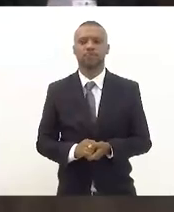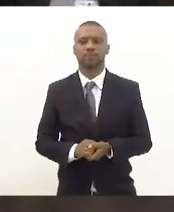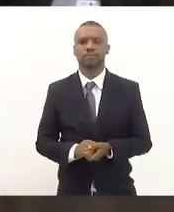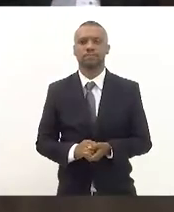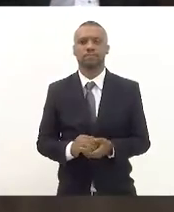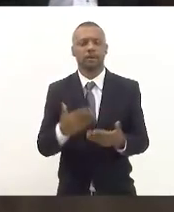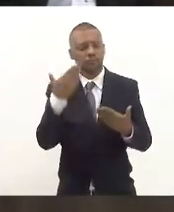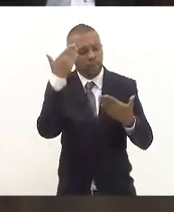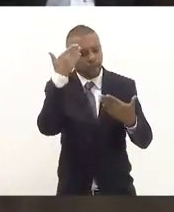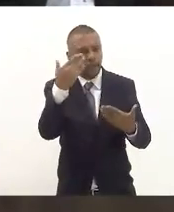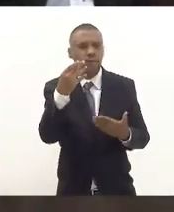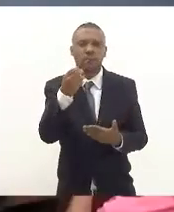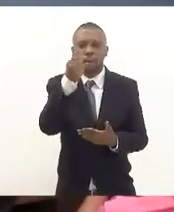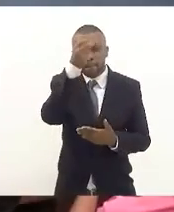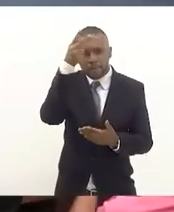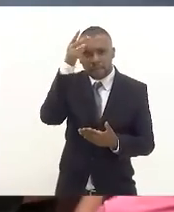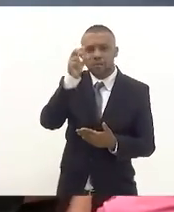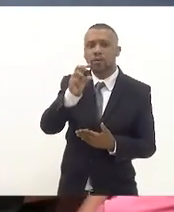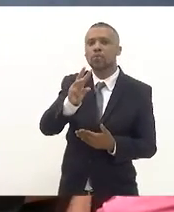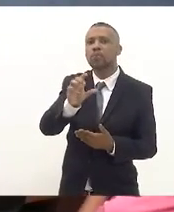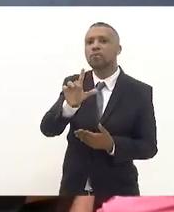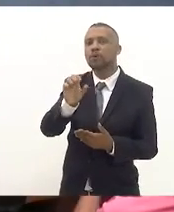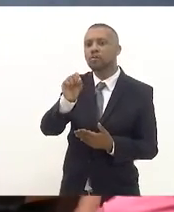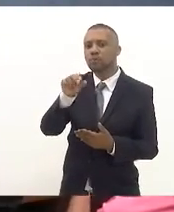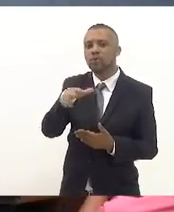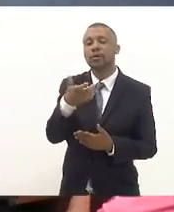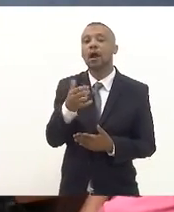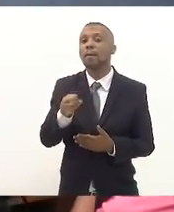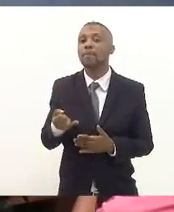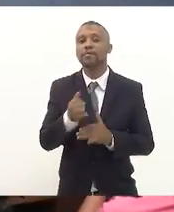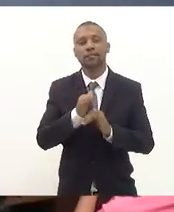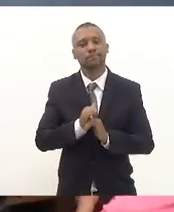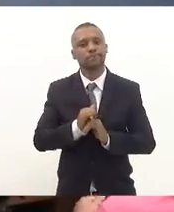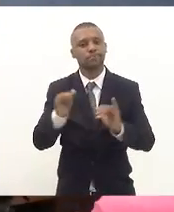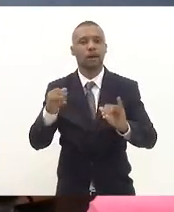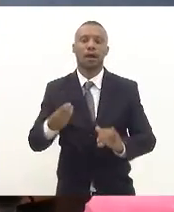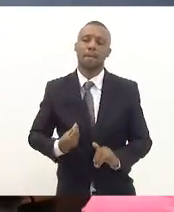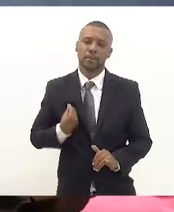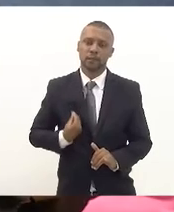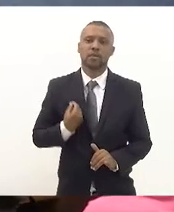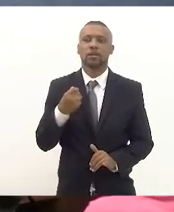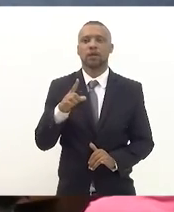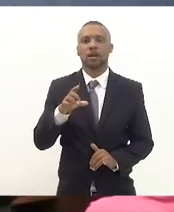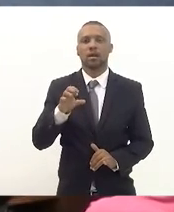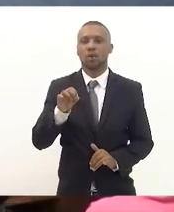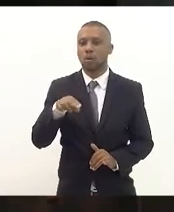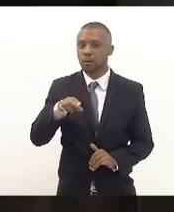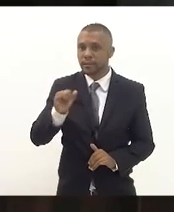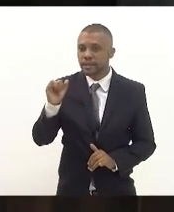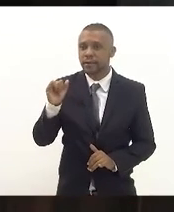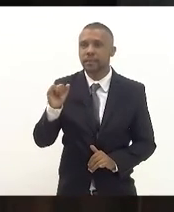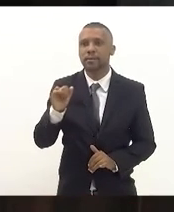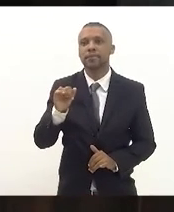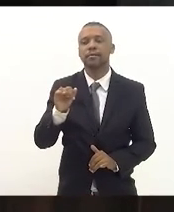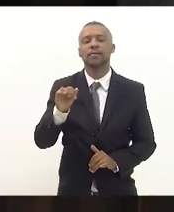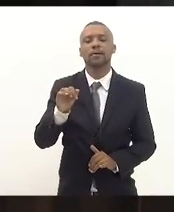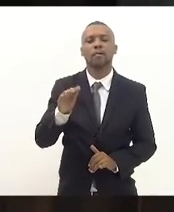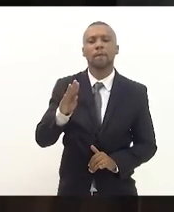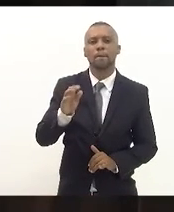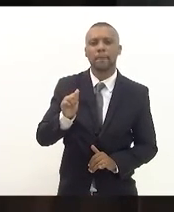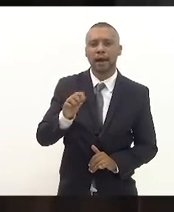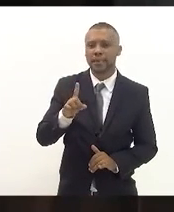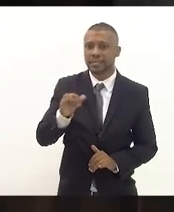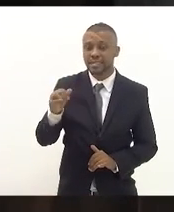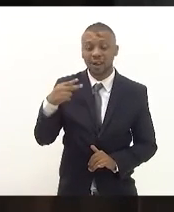Obrigado Prefeito Wilson quero registrar aqui também a presença do Leoni bate Badia